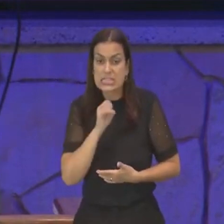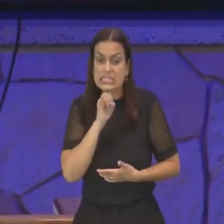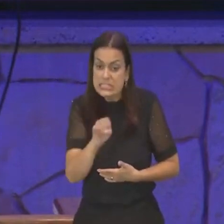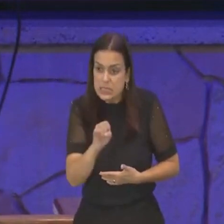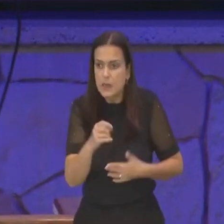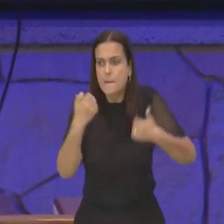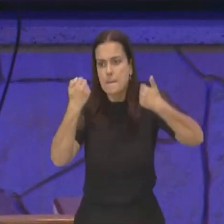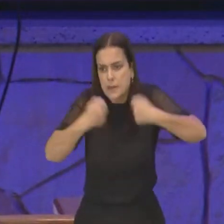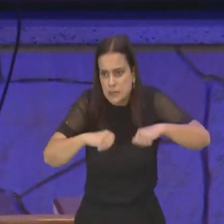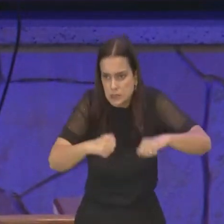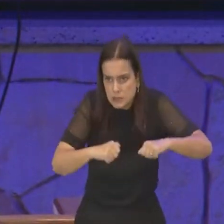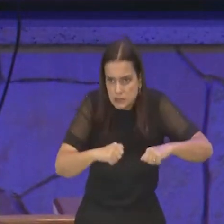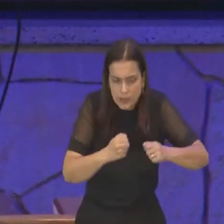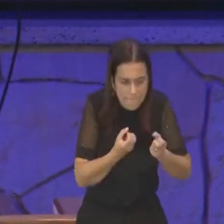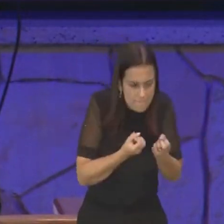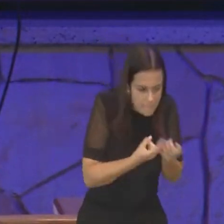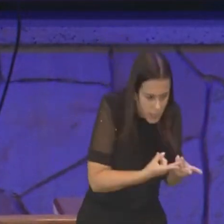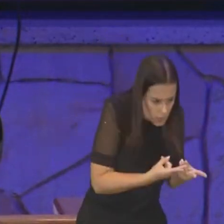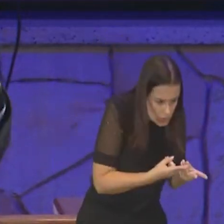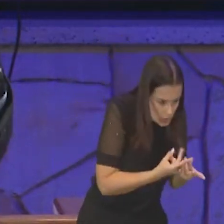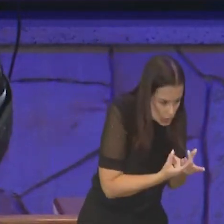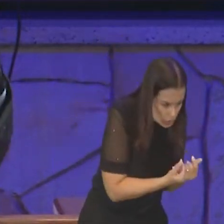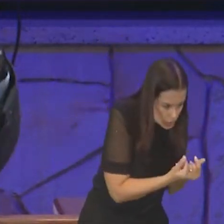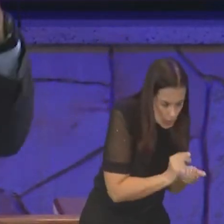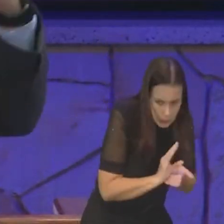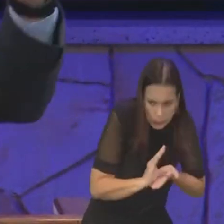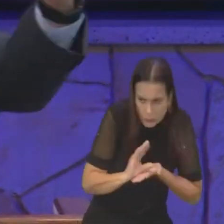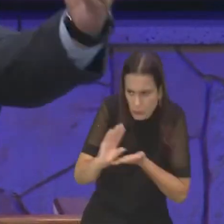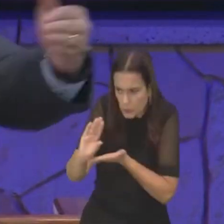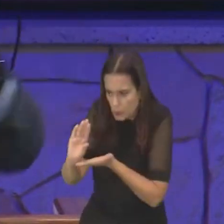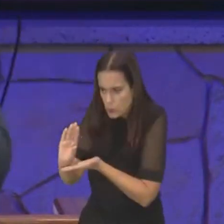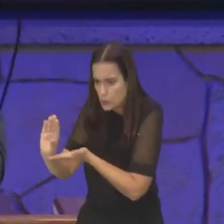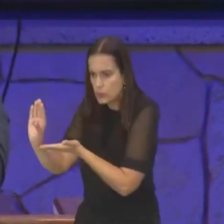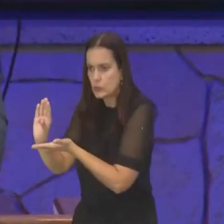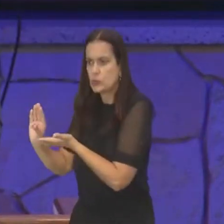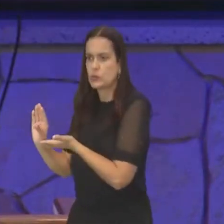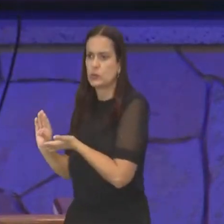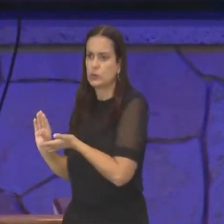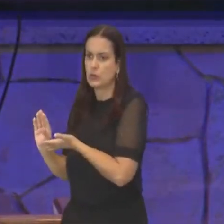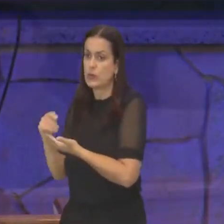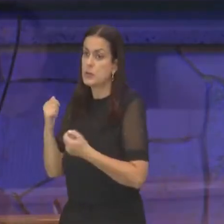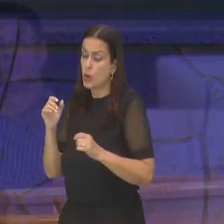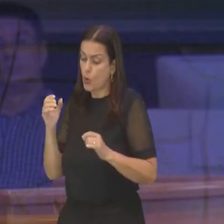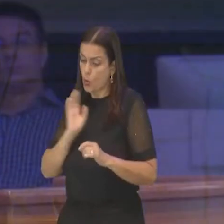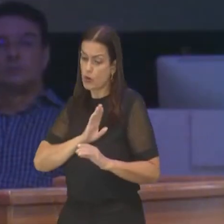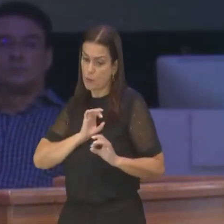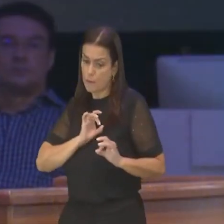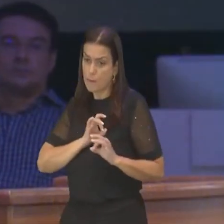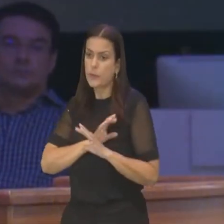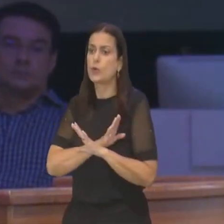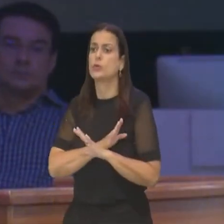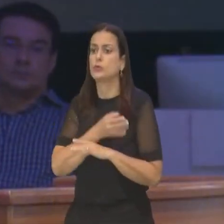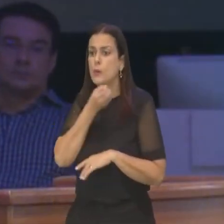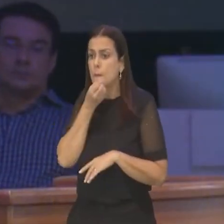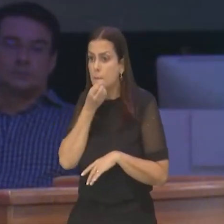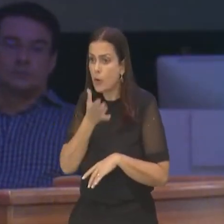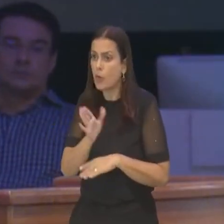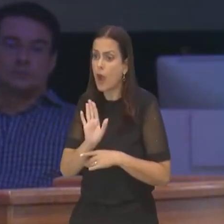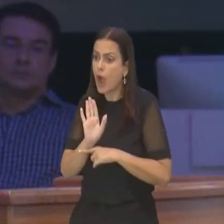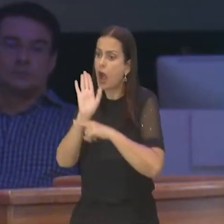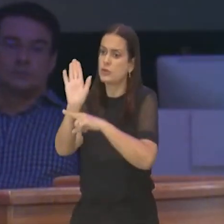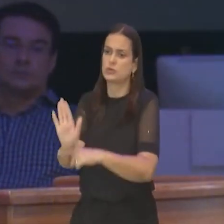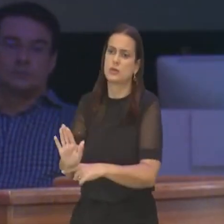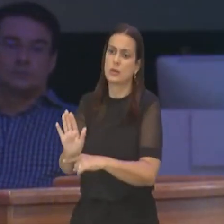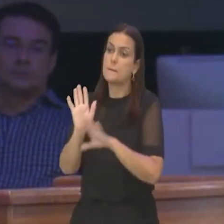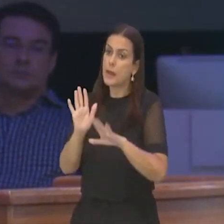medida. Precisamos ter um coração pronto a repartir, um coração generoso, mas precisamos também